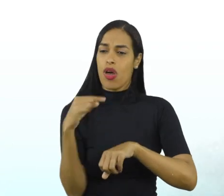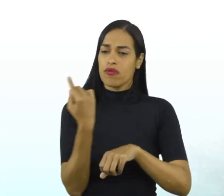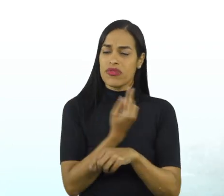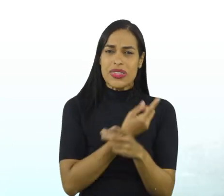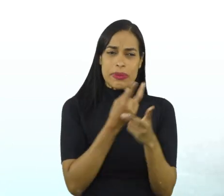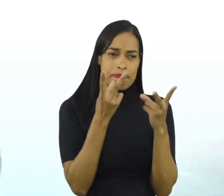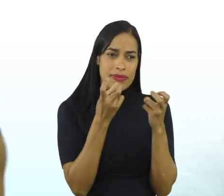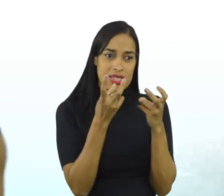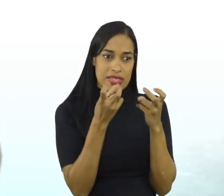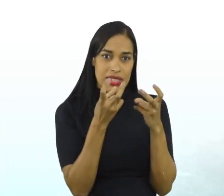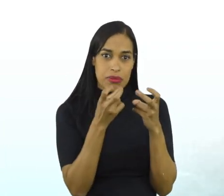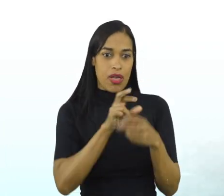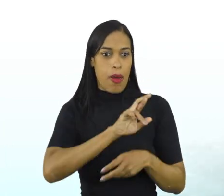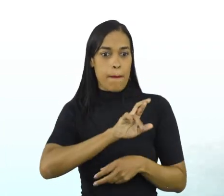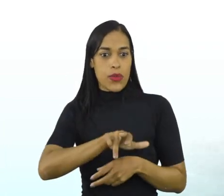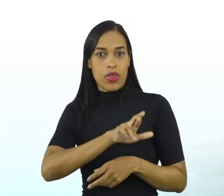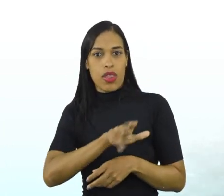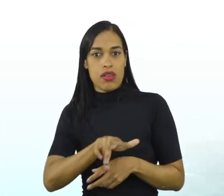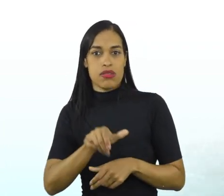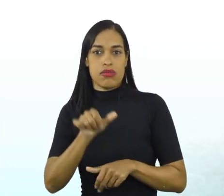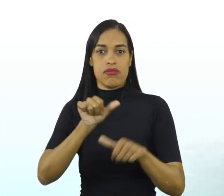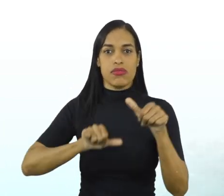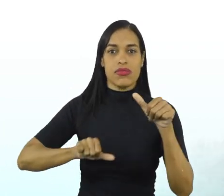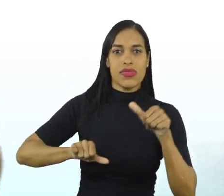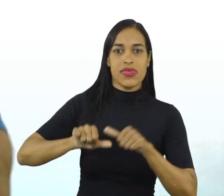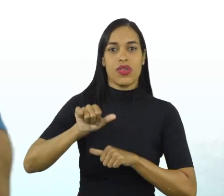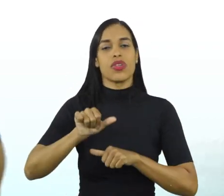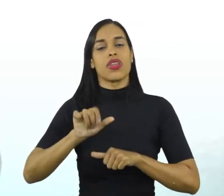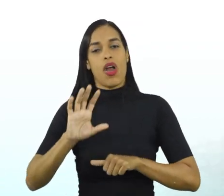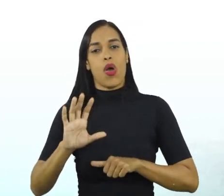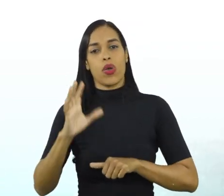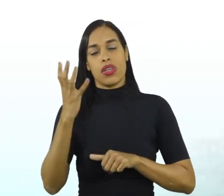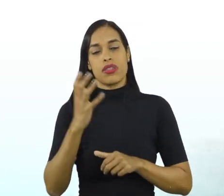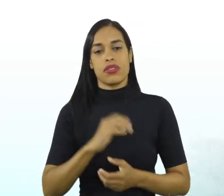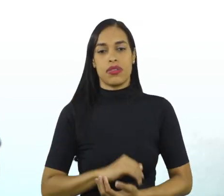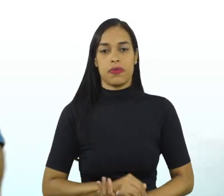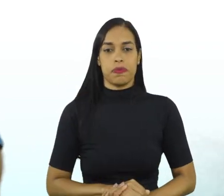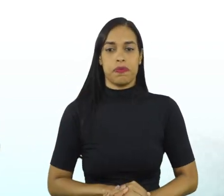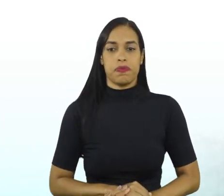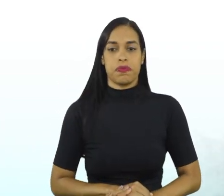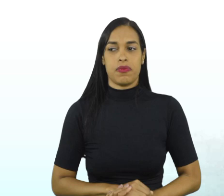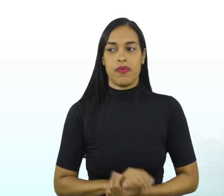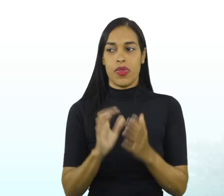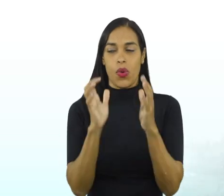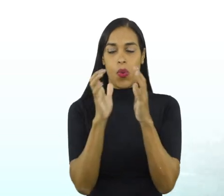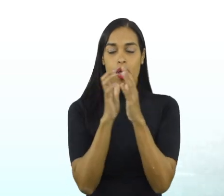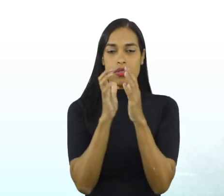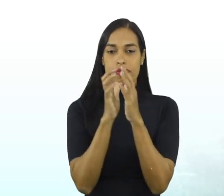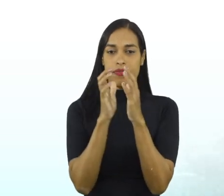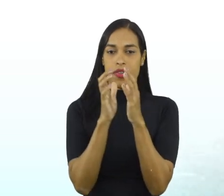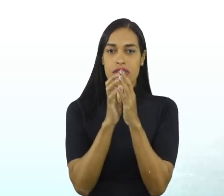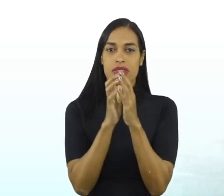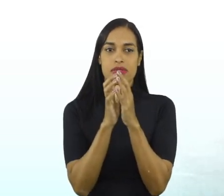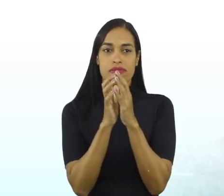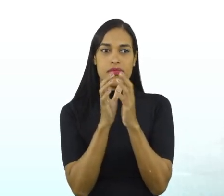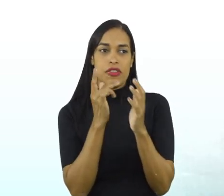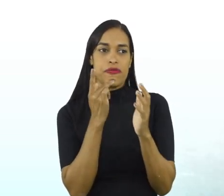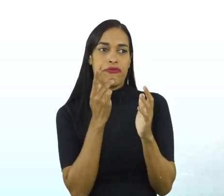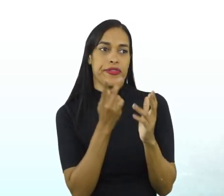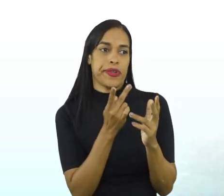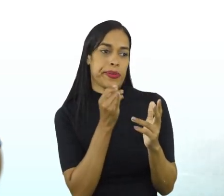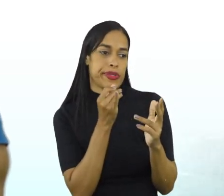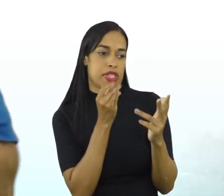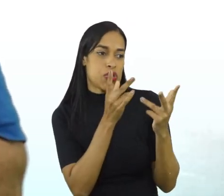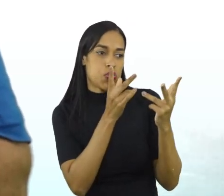gente percebe essa mudança, essa alteração que ocorre. Então, o recifense, ele não